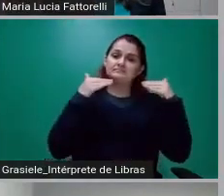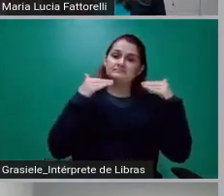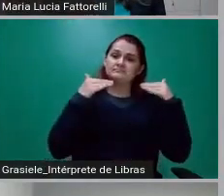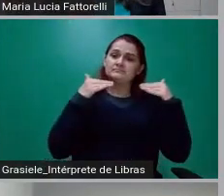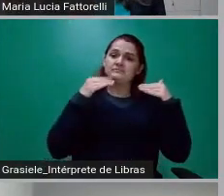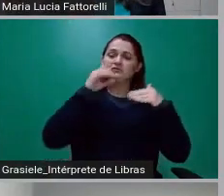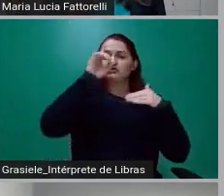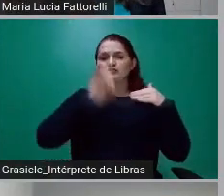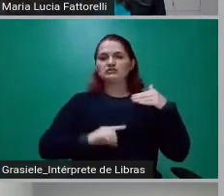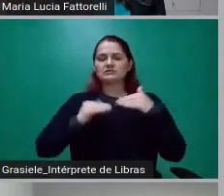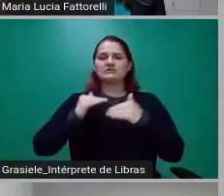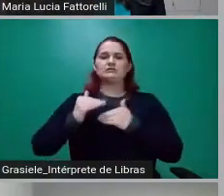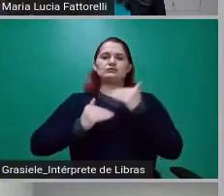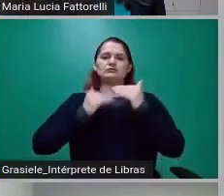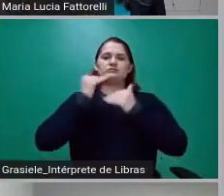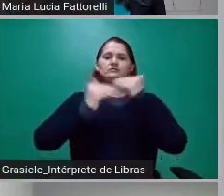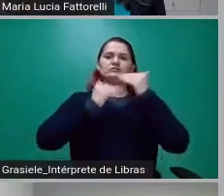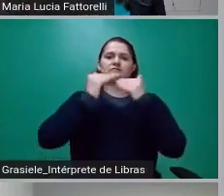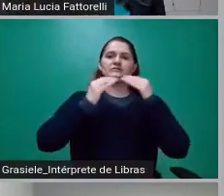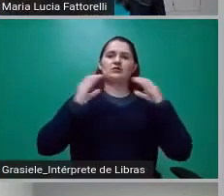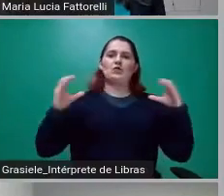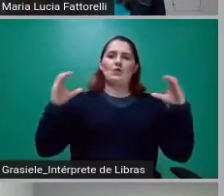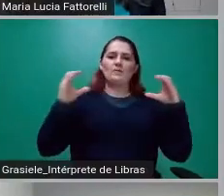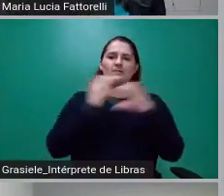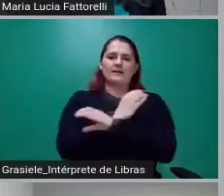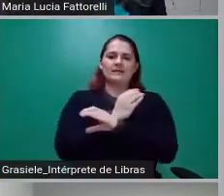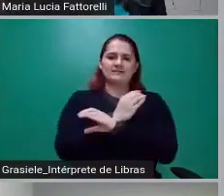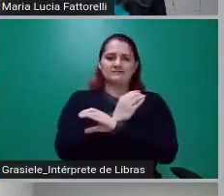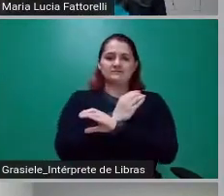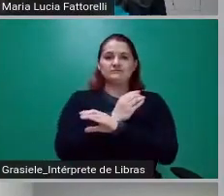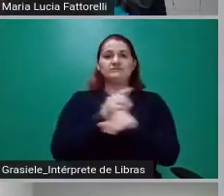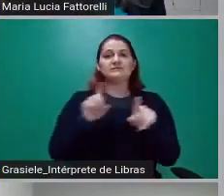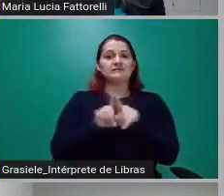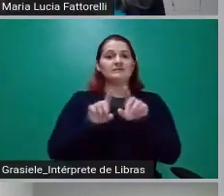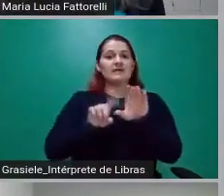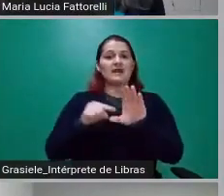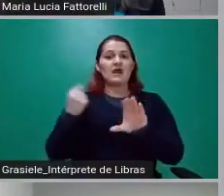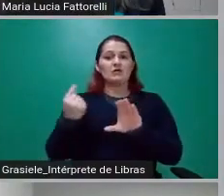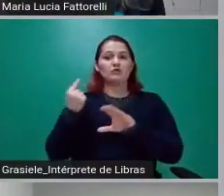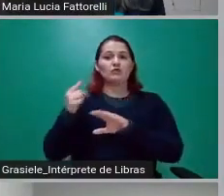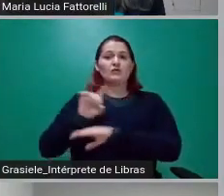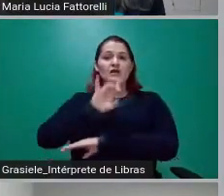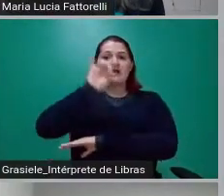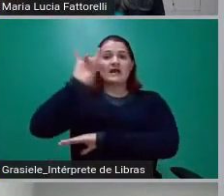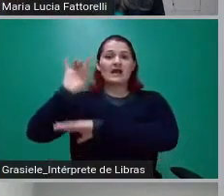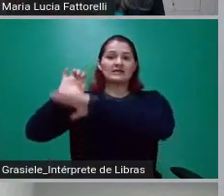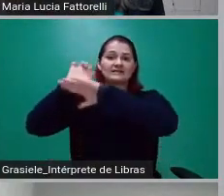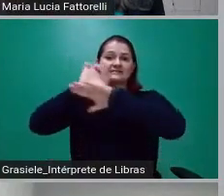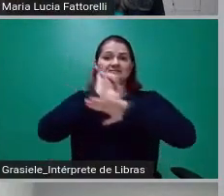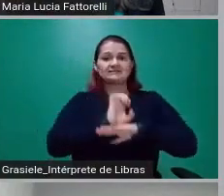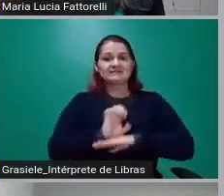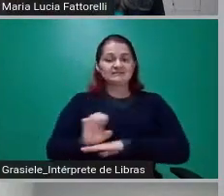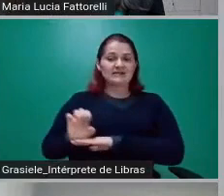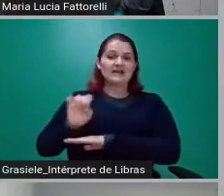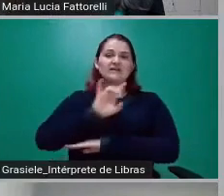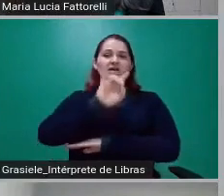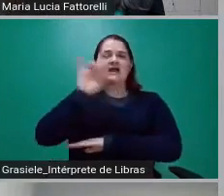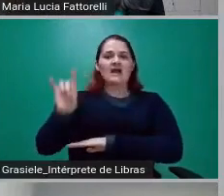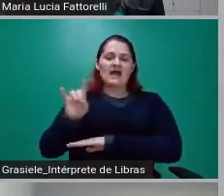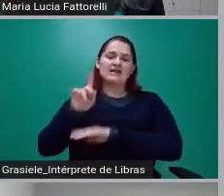ao desenvolvimento integral e autônomo dos estados nacionais e das